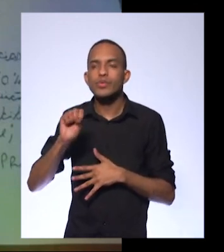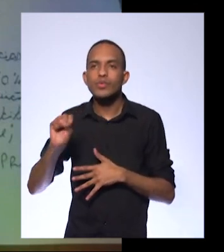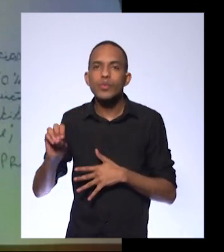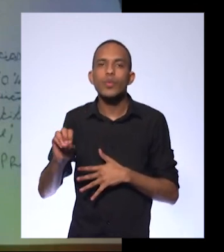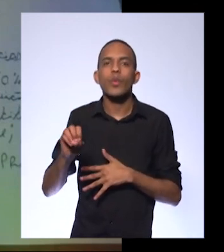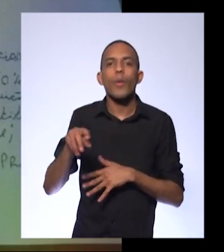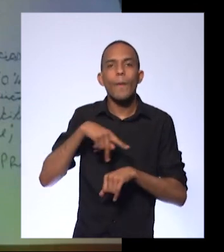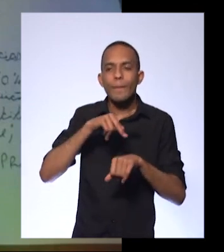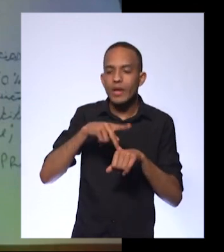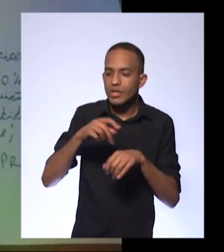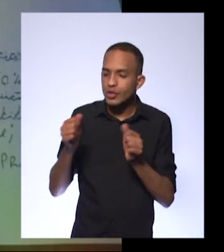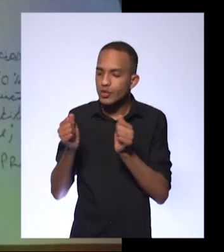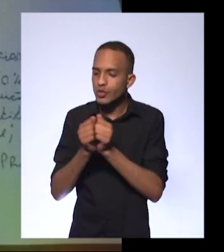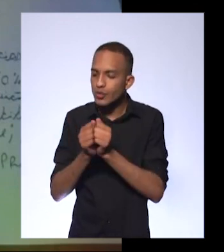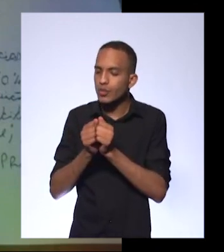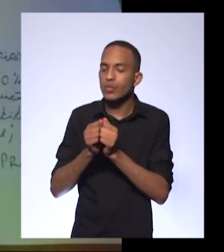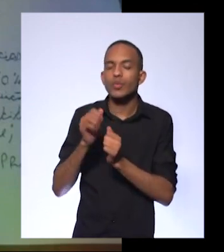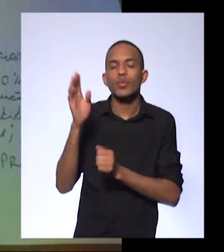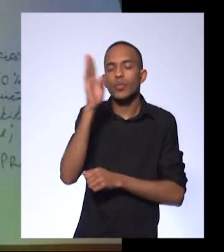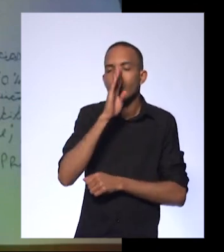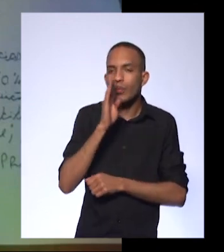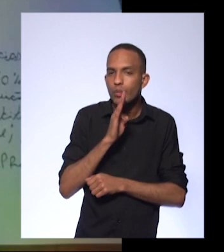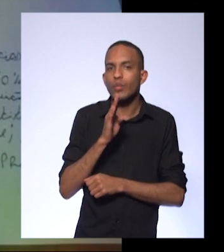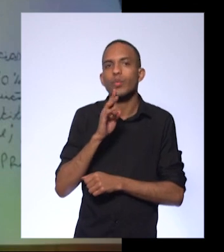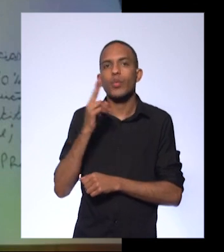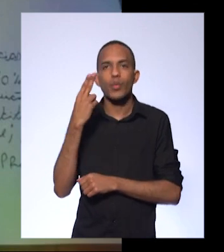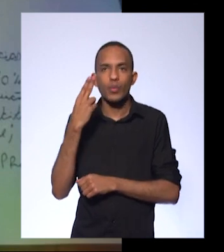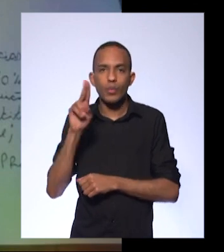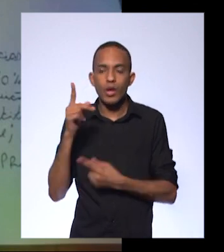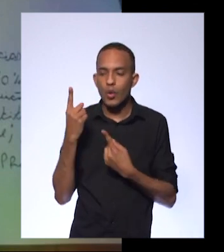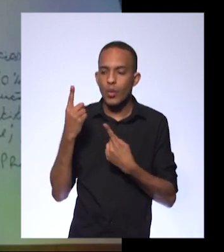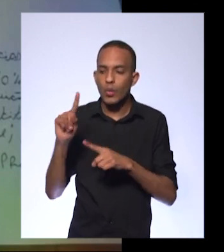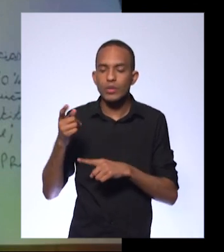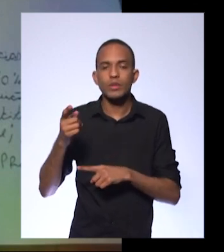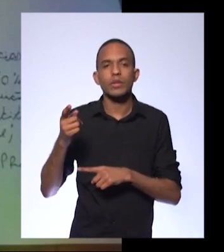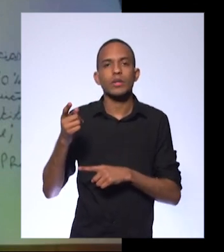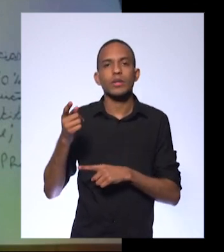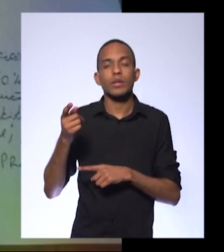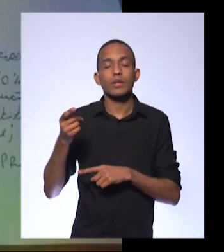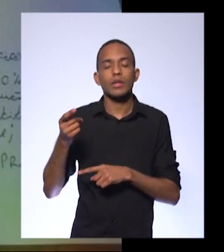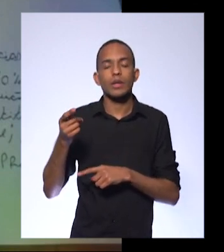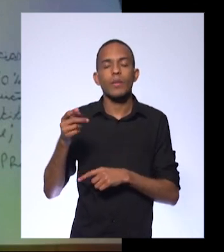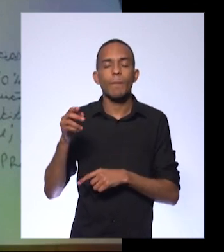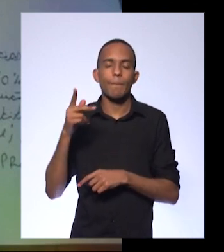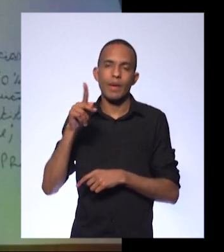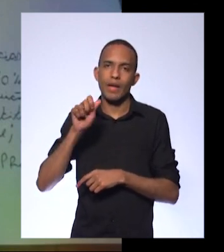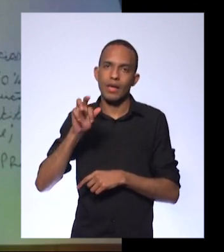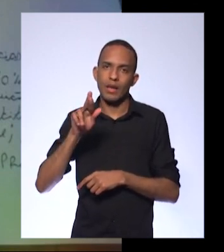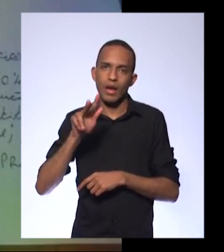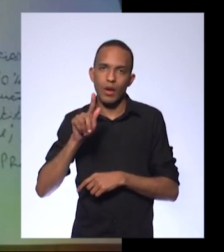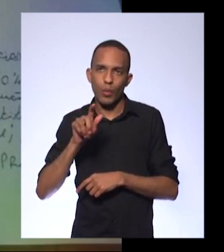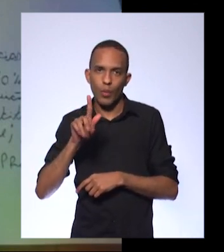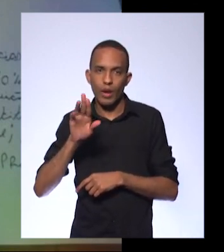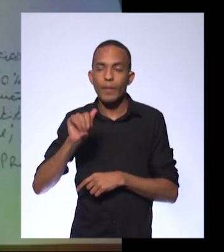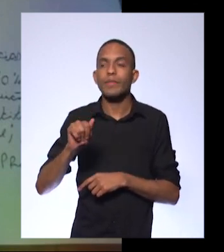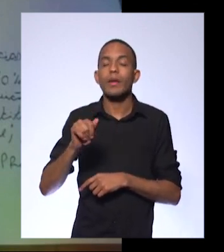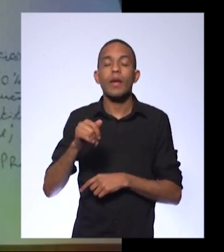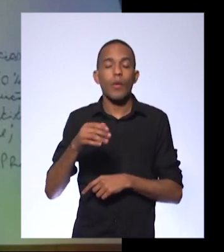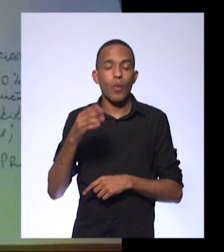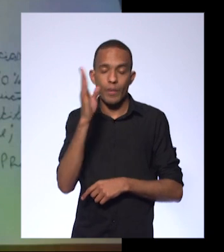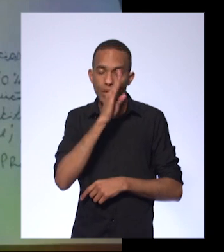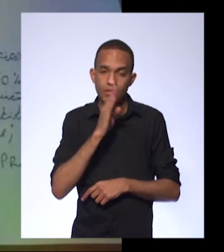foram Brasil junto com o Uruguai e a Argentina, contra o Paraguai. Brasil fez uma promessa a seus escravos que